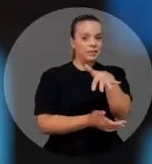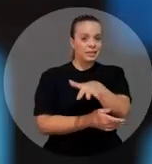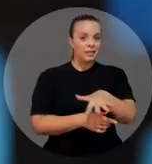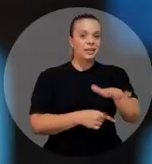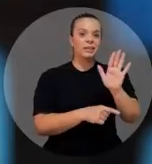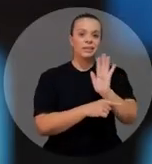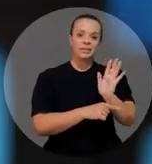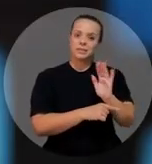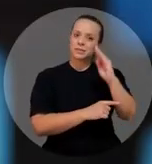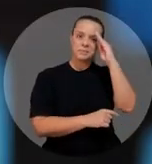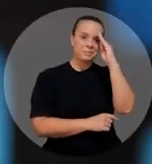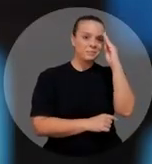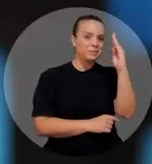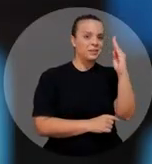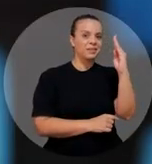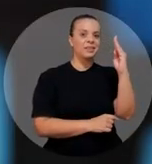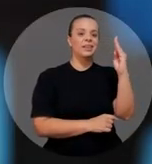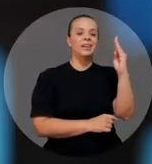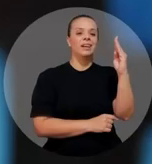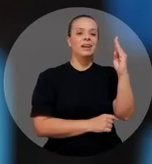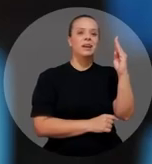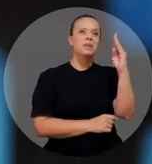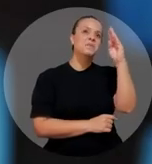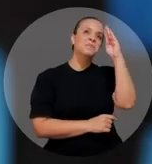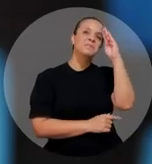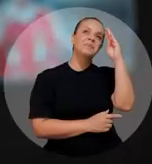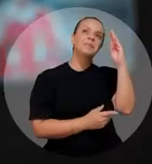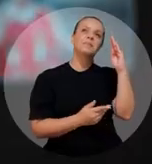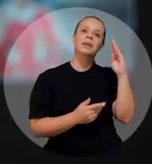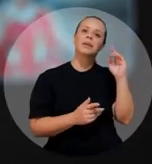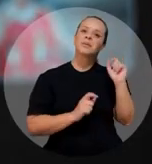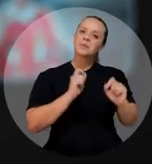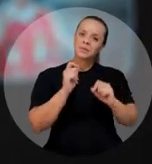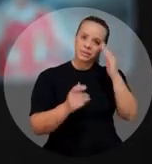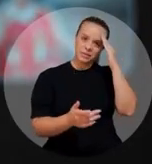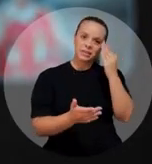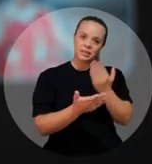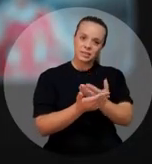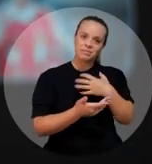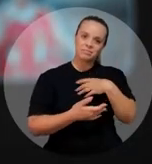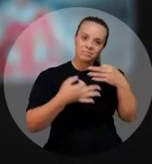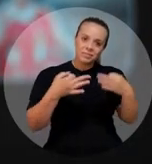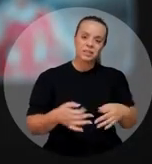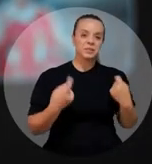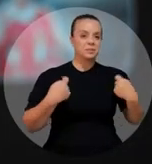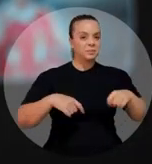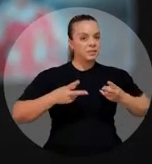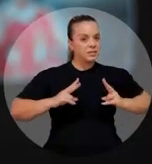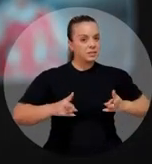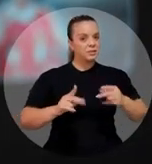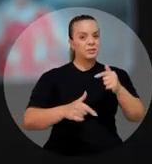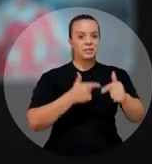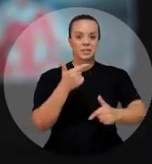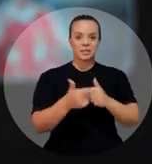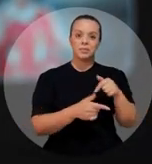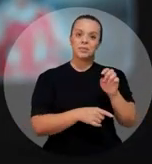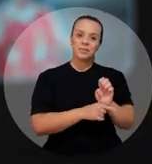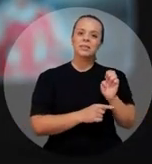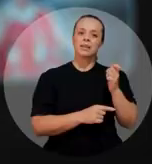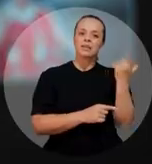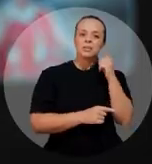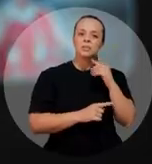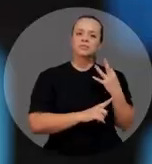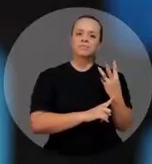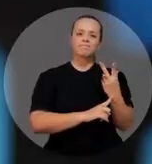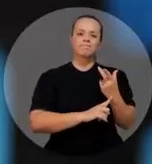e, principalmente, do que eu acredito que seja o correto a ser feito e continuar fazendo nesse estado pela